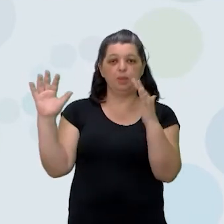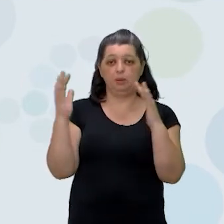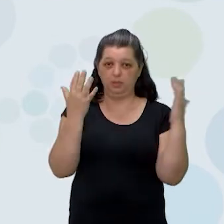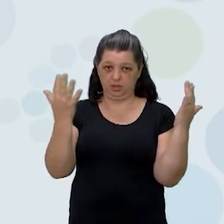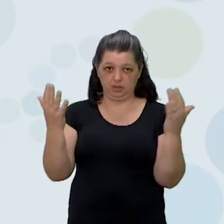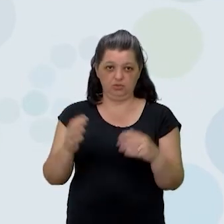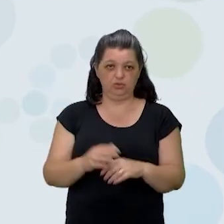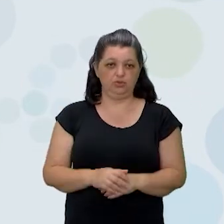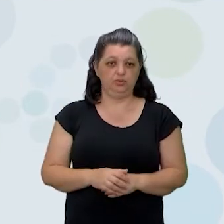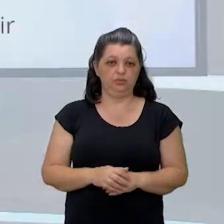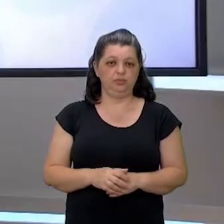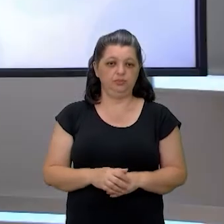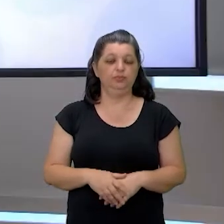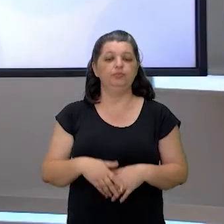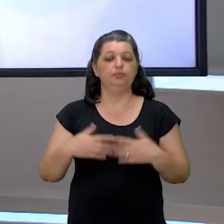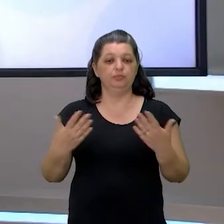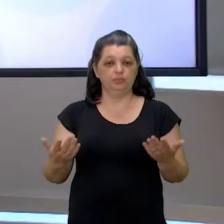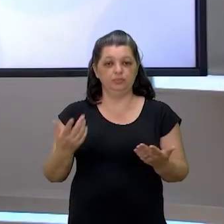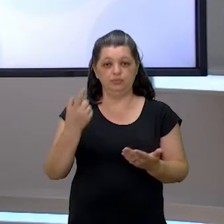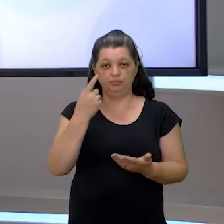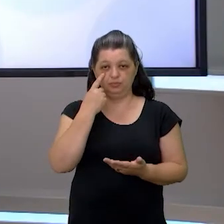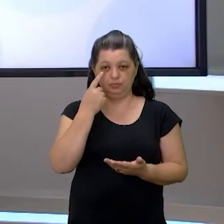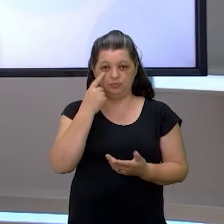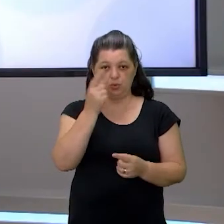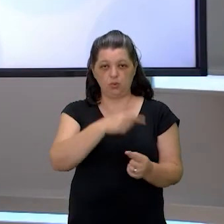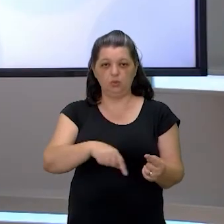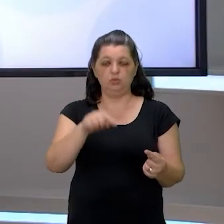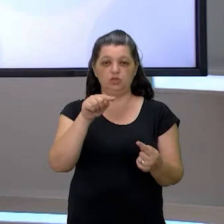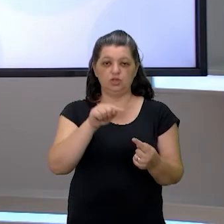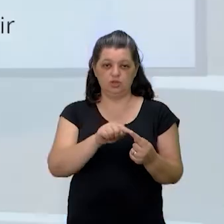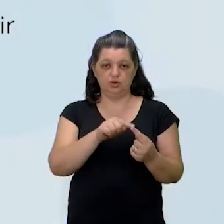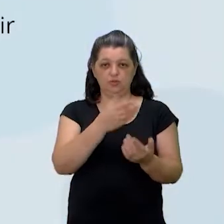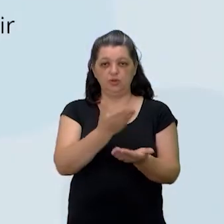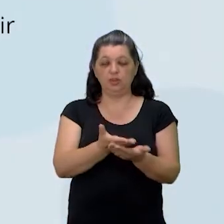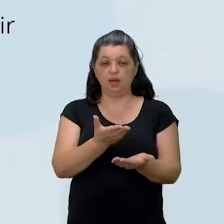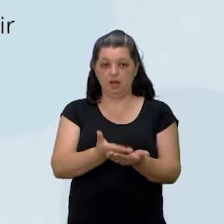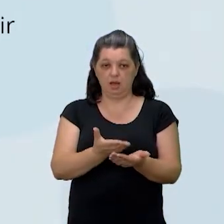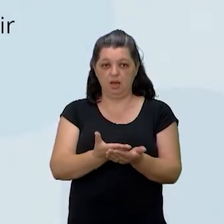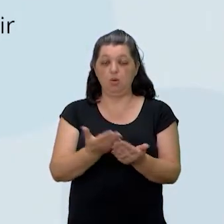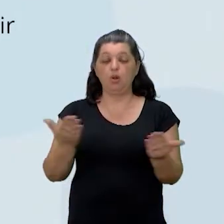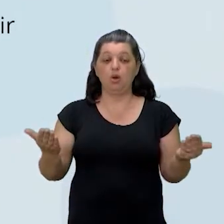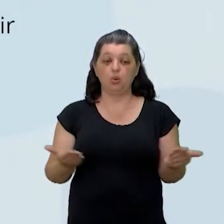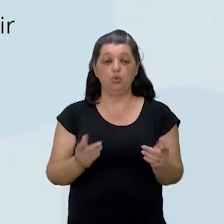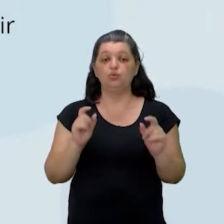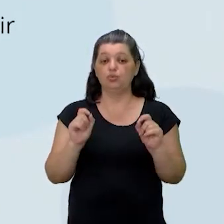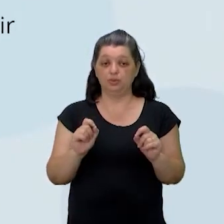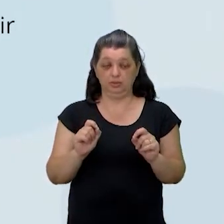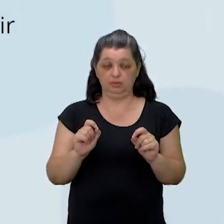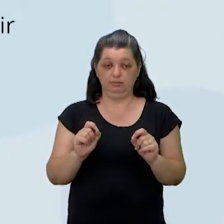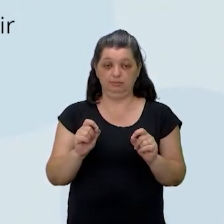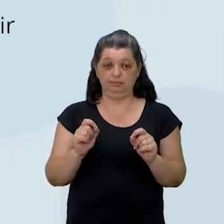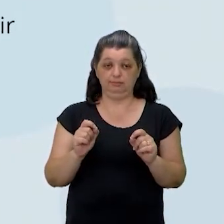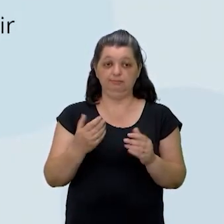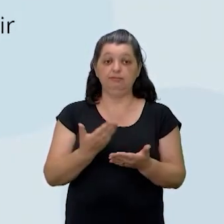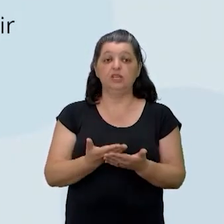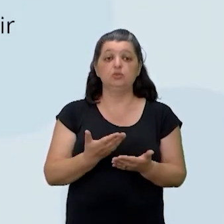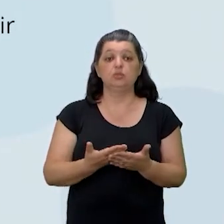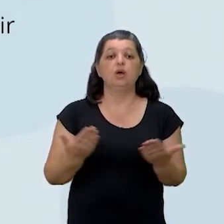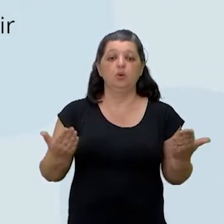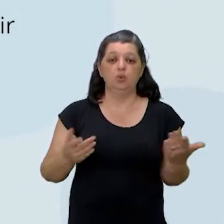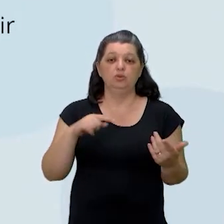Ambiente. E aí, olha só, os objetivos, então, da nossa aula, né? Então, o que a gente vai ver hoje? Então,